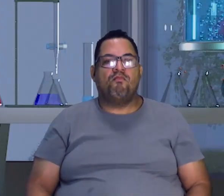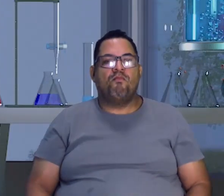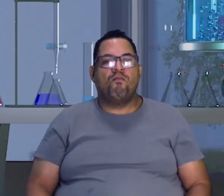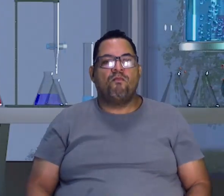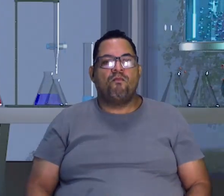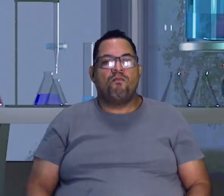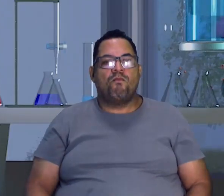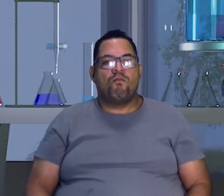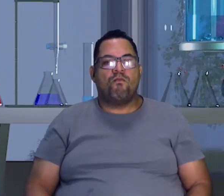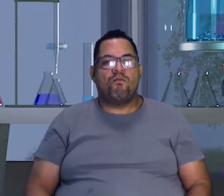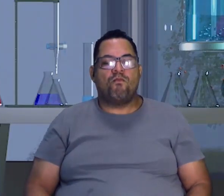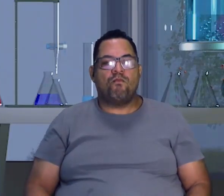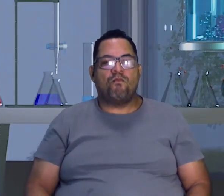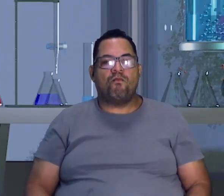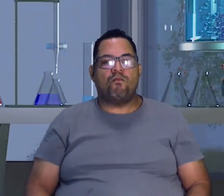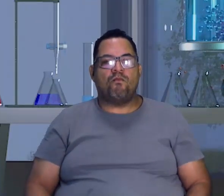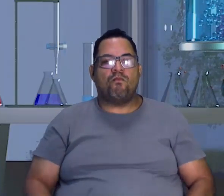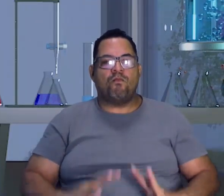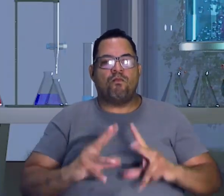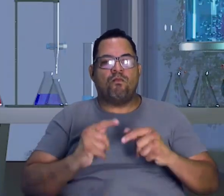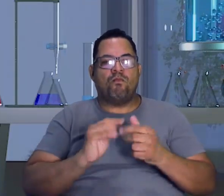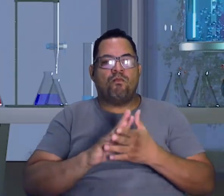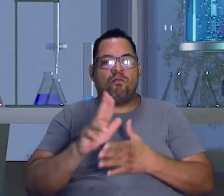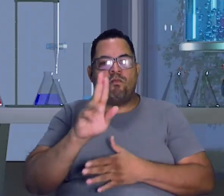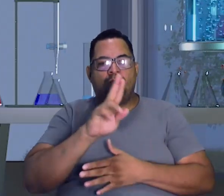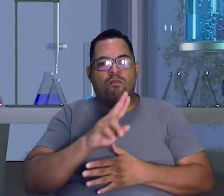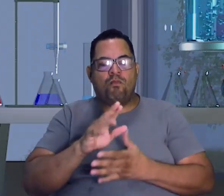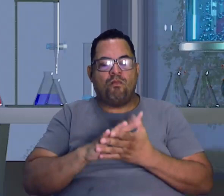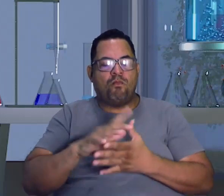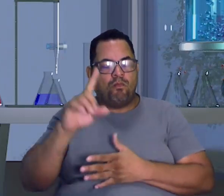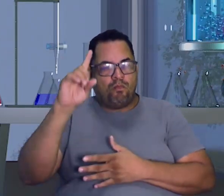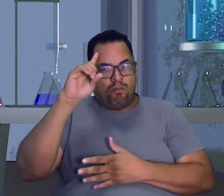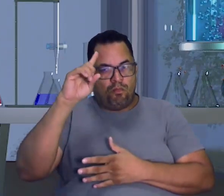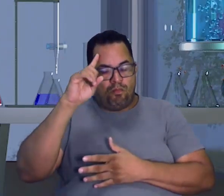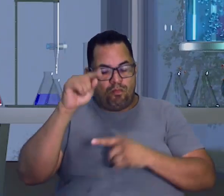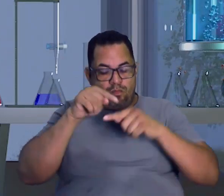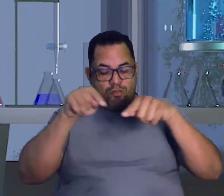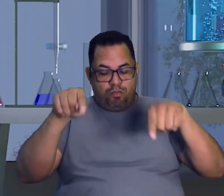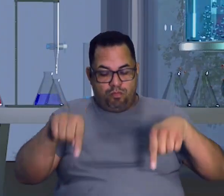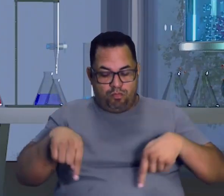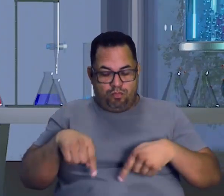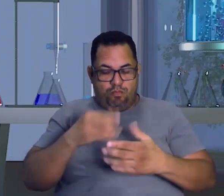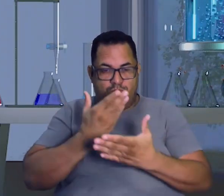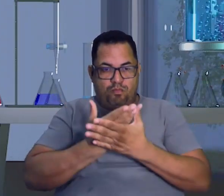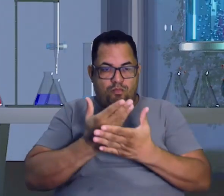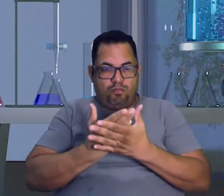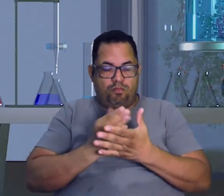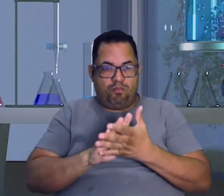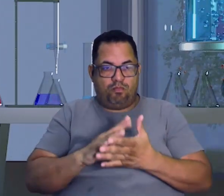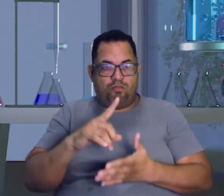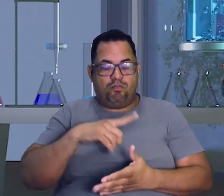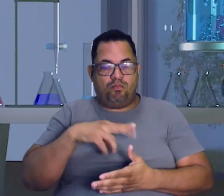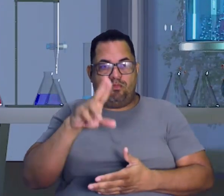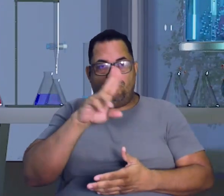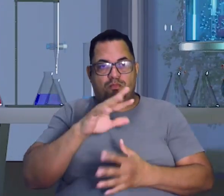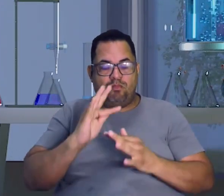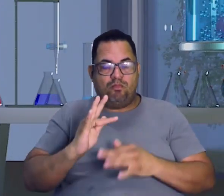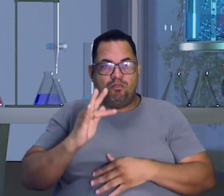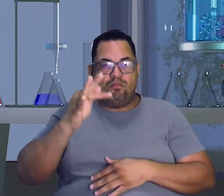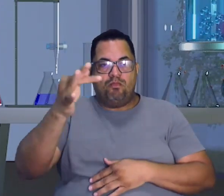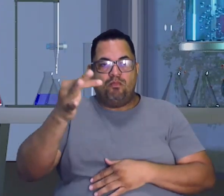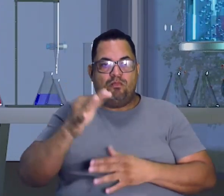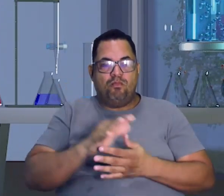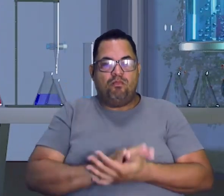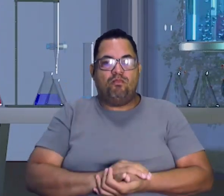gente, olha só, tudo que você aprende no cotidiano em sala de aula terá um uso no futuro